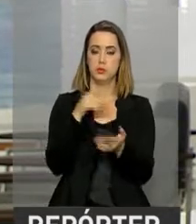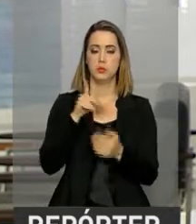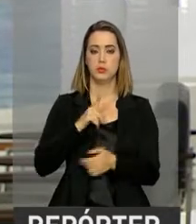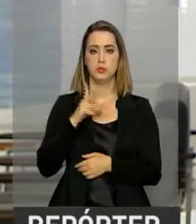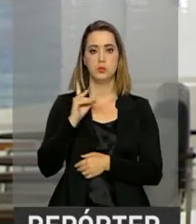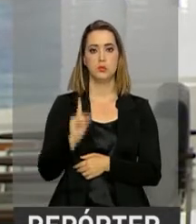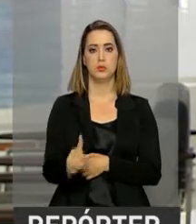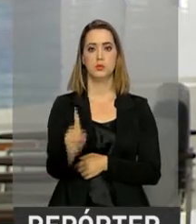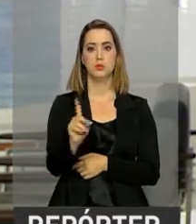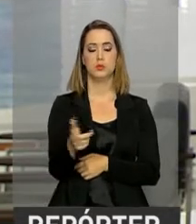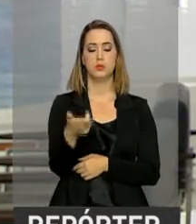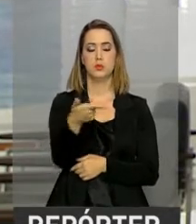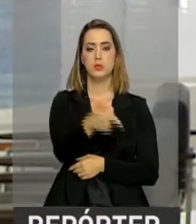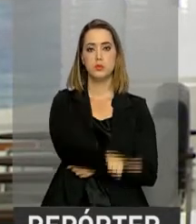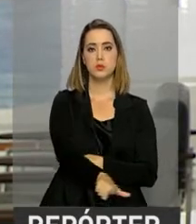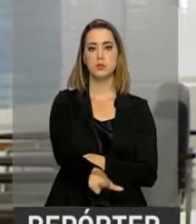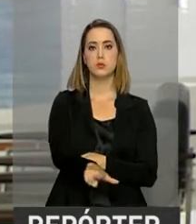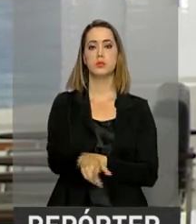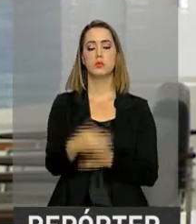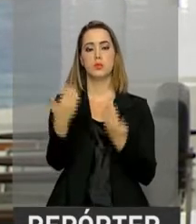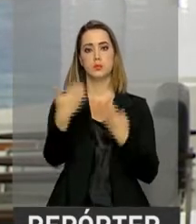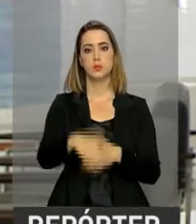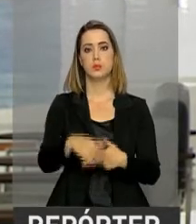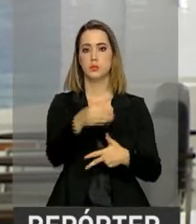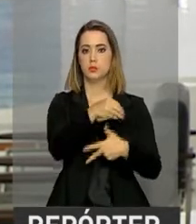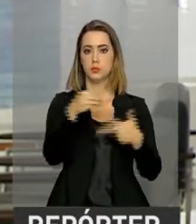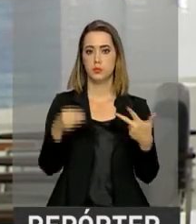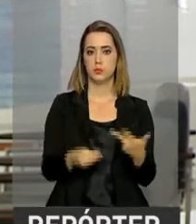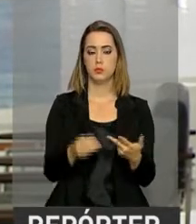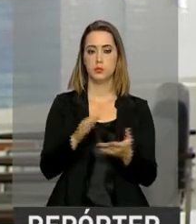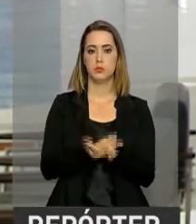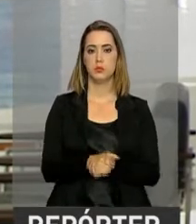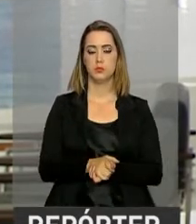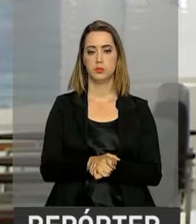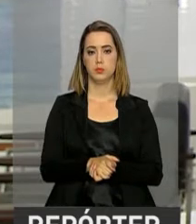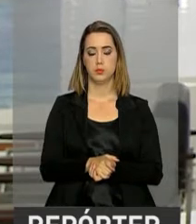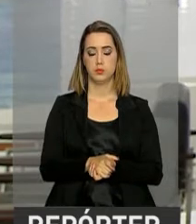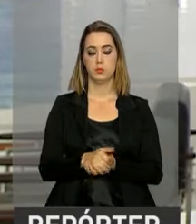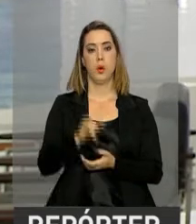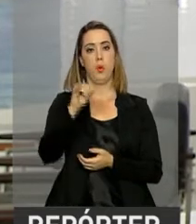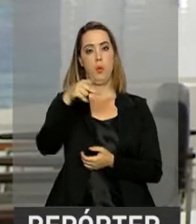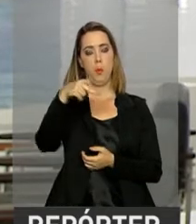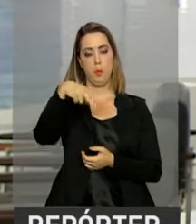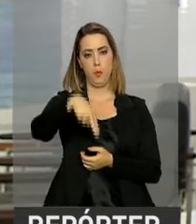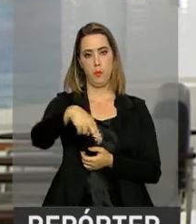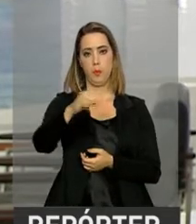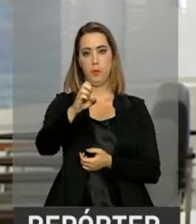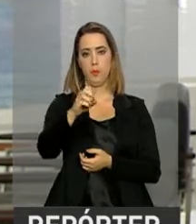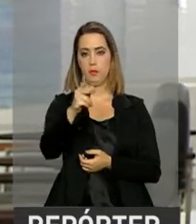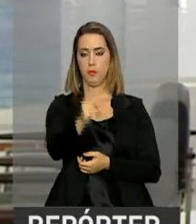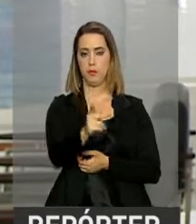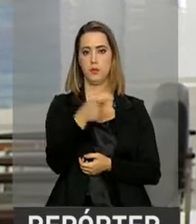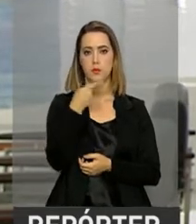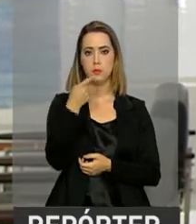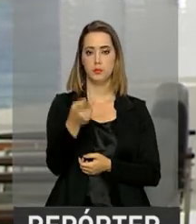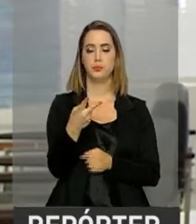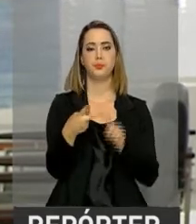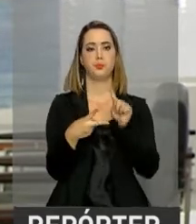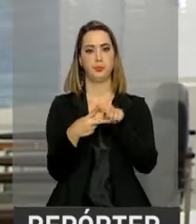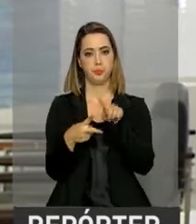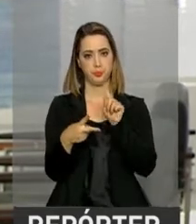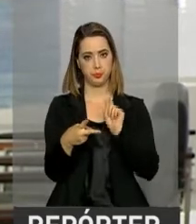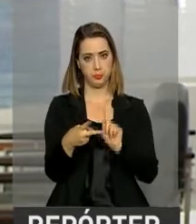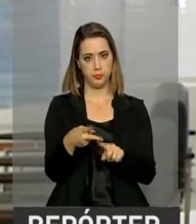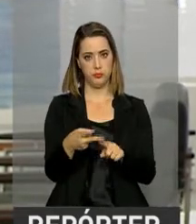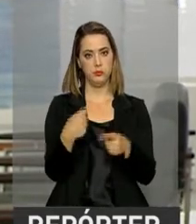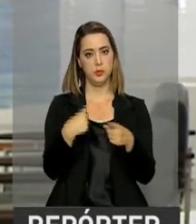direito de realizar o Enem 2016. O INEP, nesta nota, afirmou que dois motivos levaram